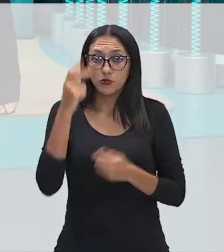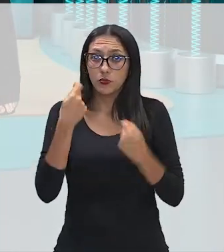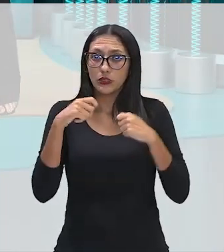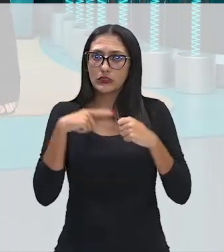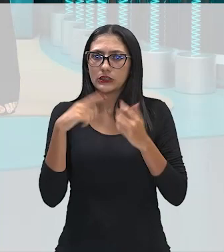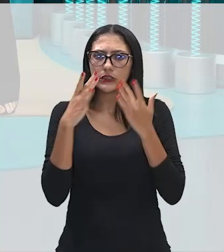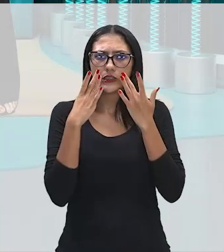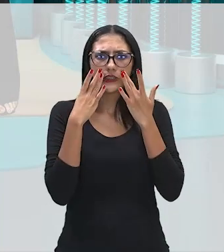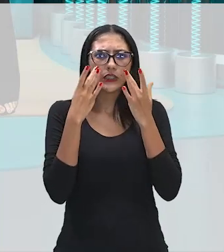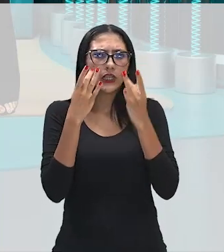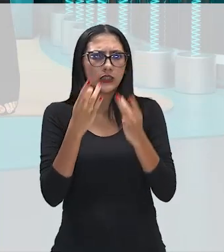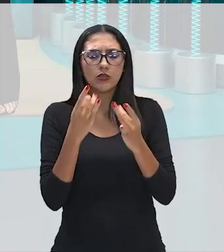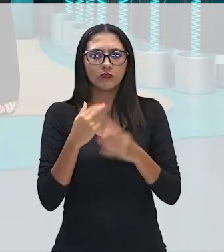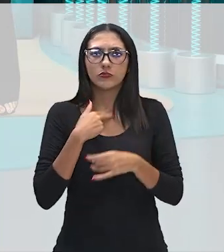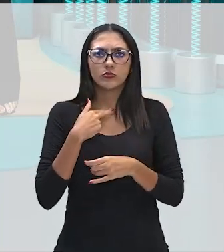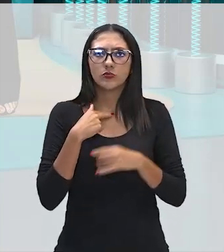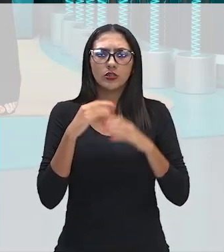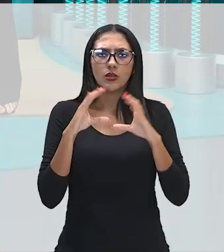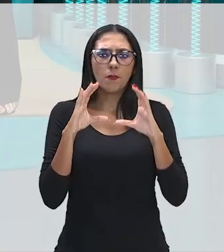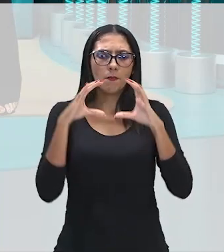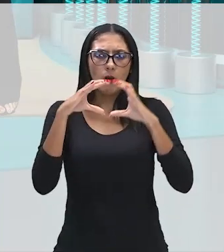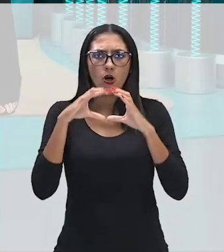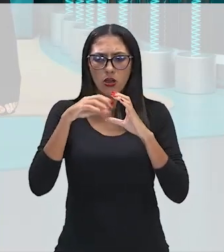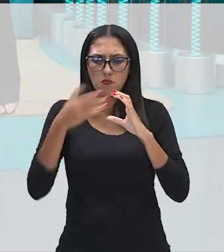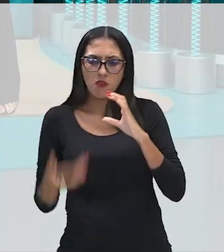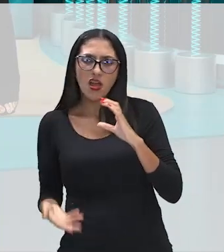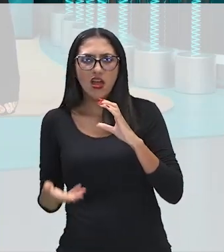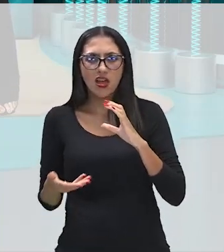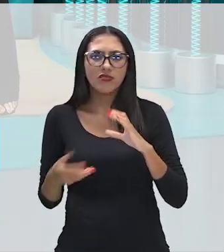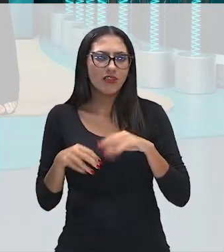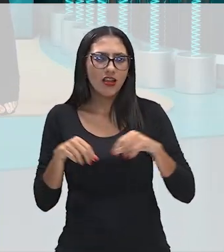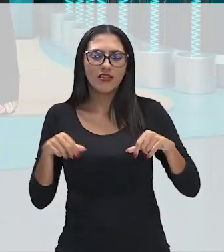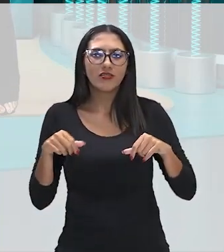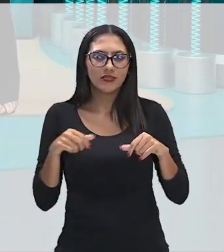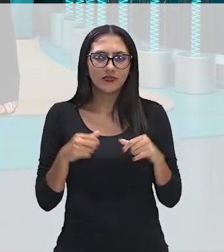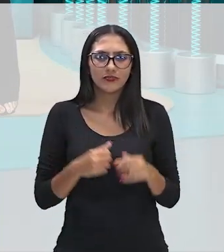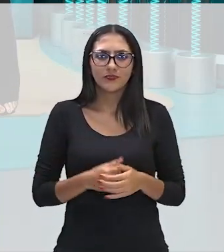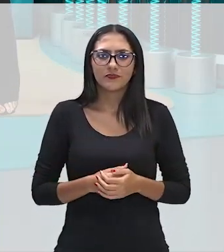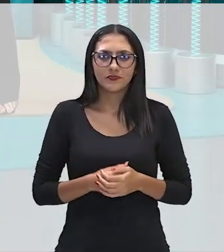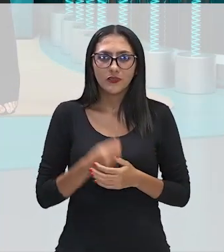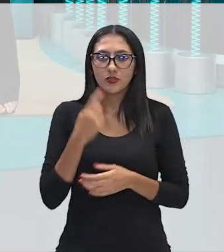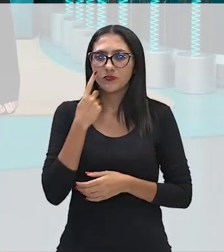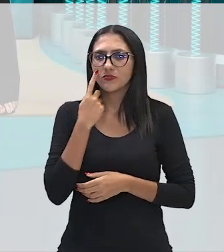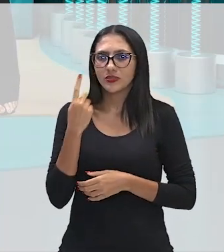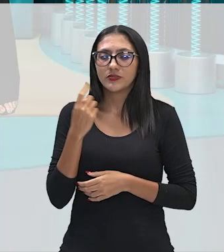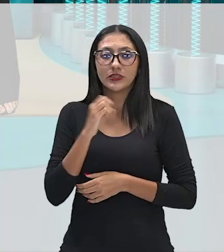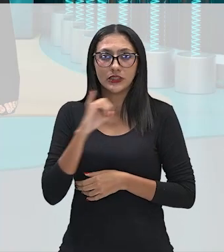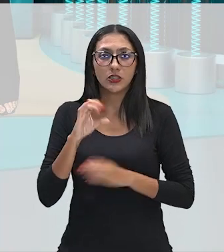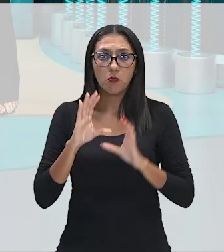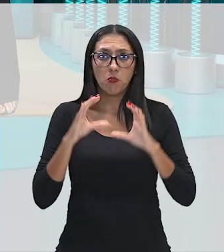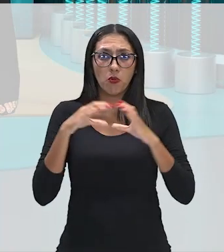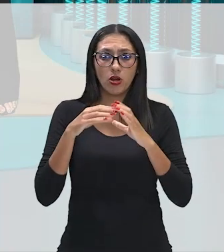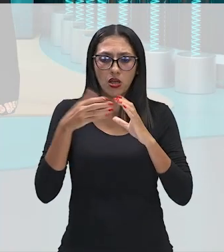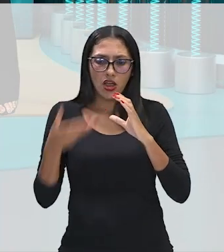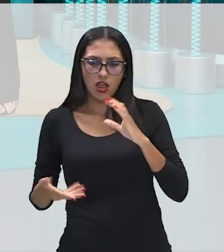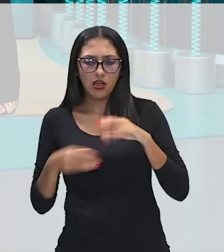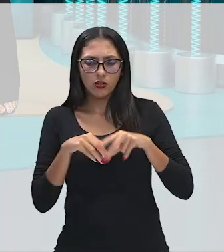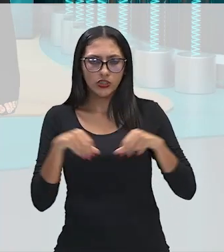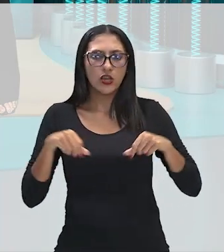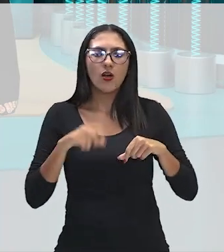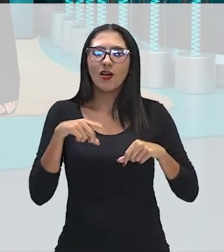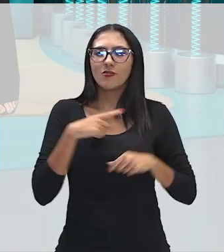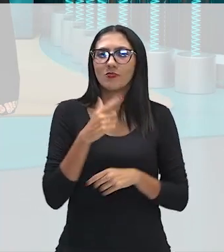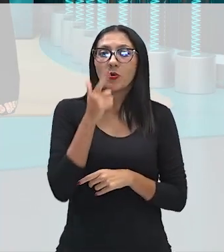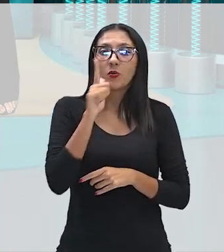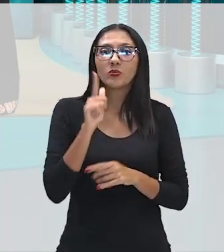atentos para não deixar a bola cair ali no chão, certo? Ó, caiu no chão, foi ponto, tá certo? Porque esse é